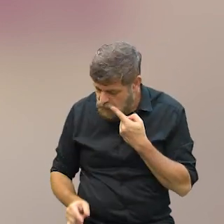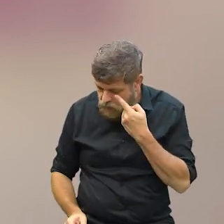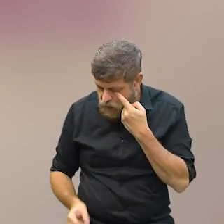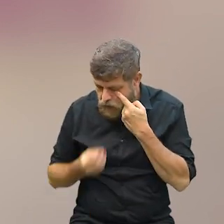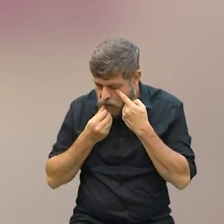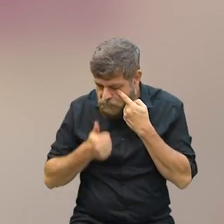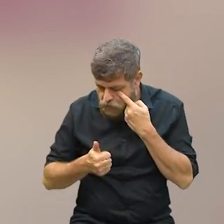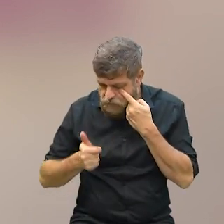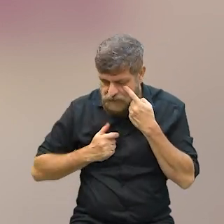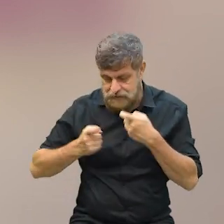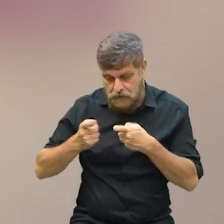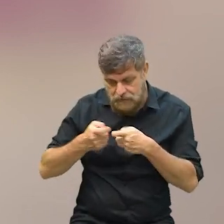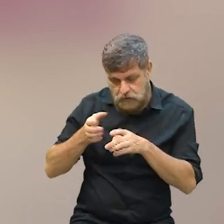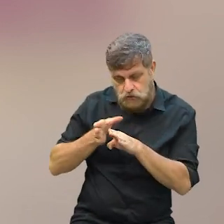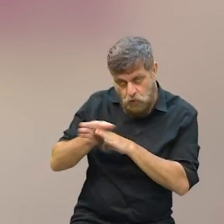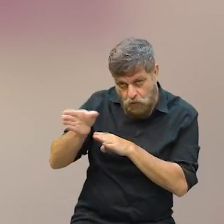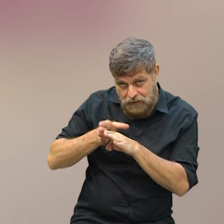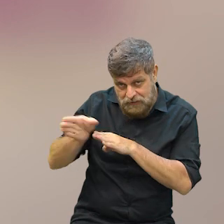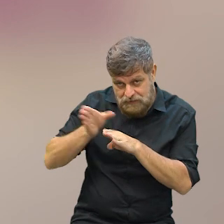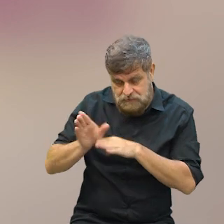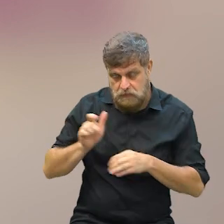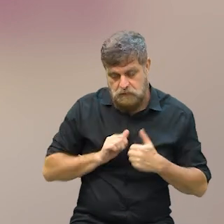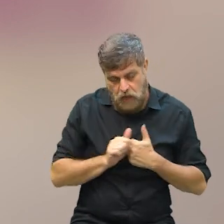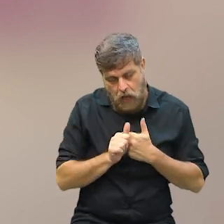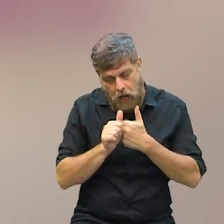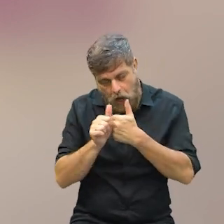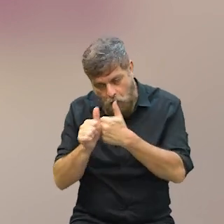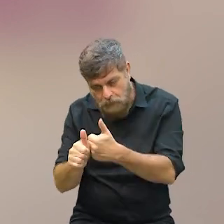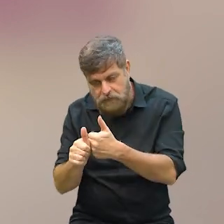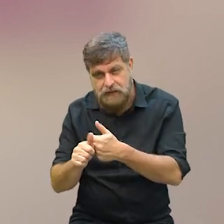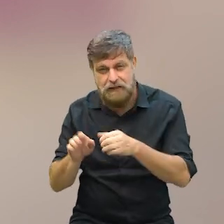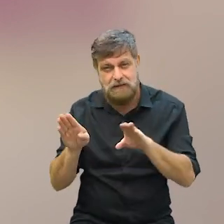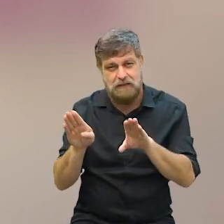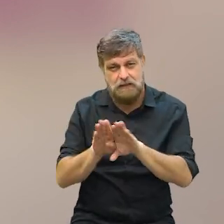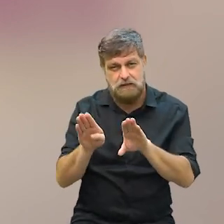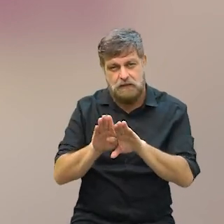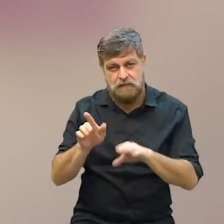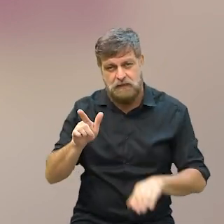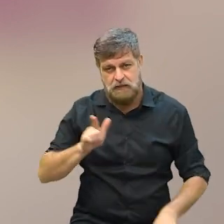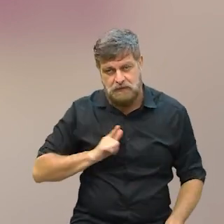que feita sob orientação médica, acompanhada